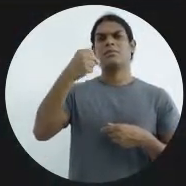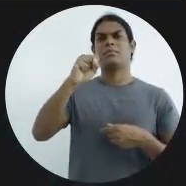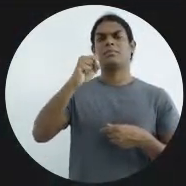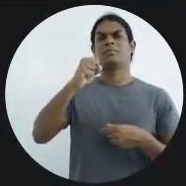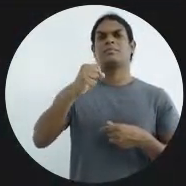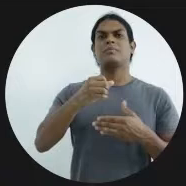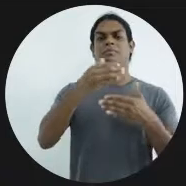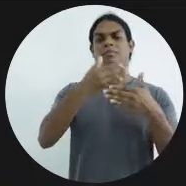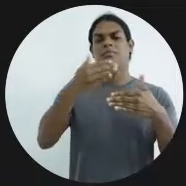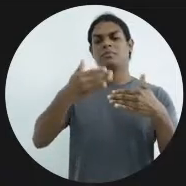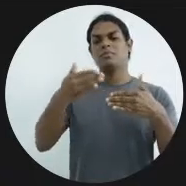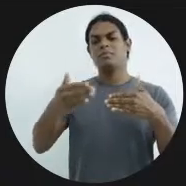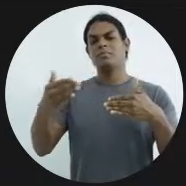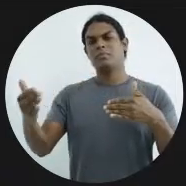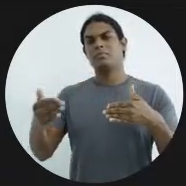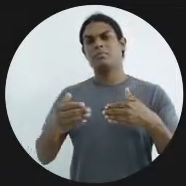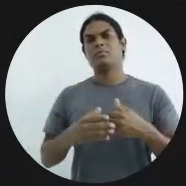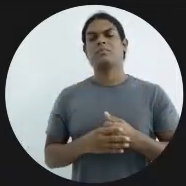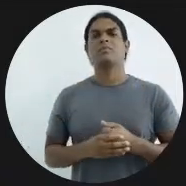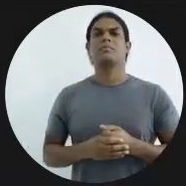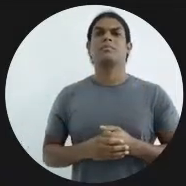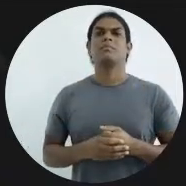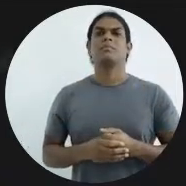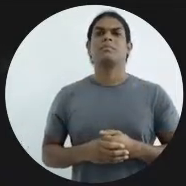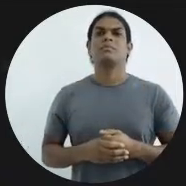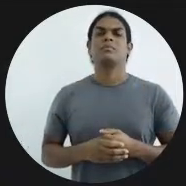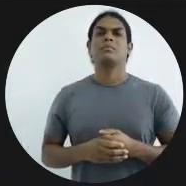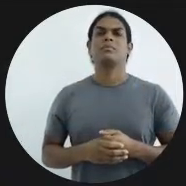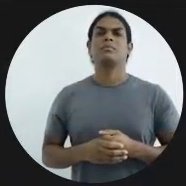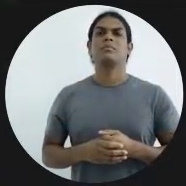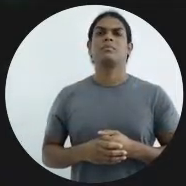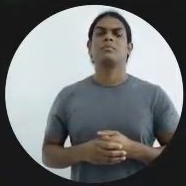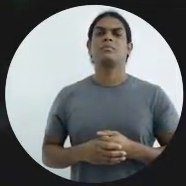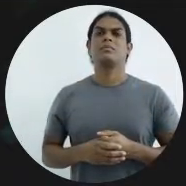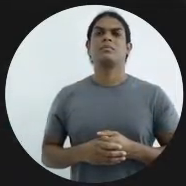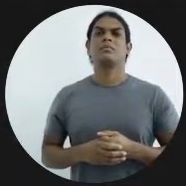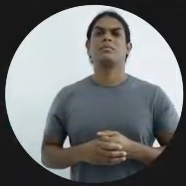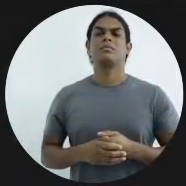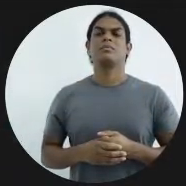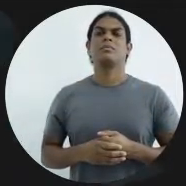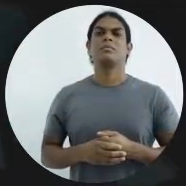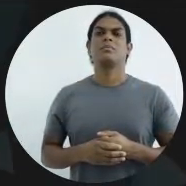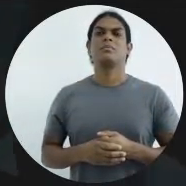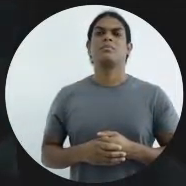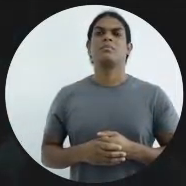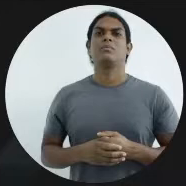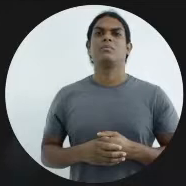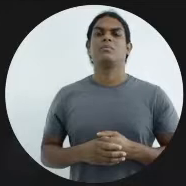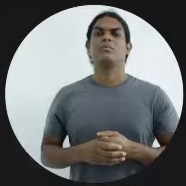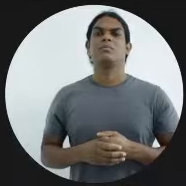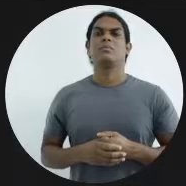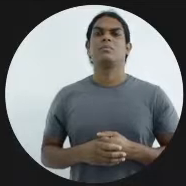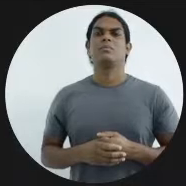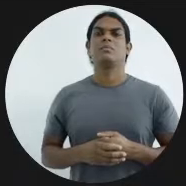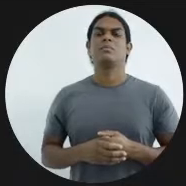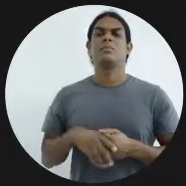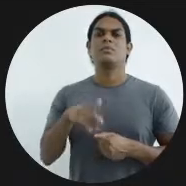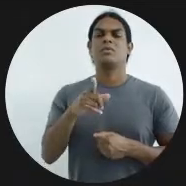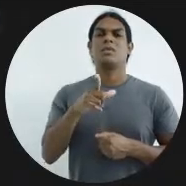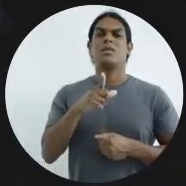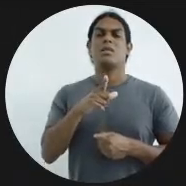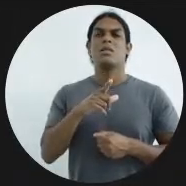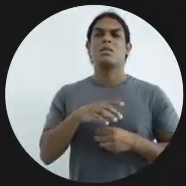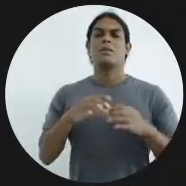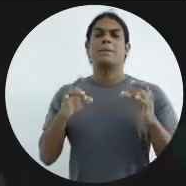para outro. Então isso é o Focus. O Blur é quando ele sai você termina de digitar e vai para